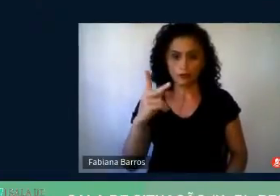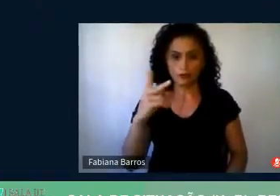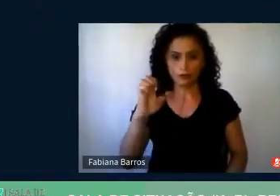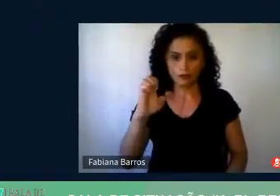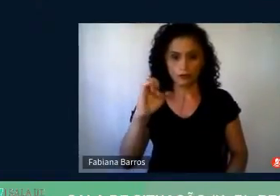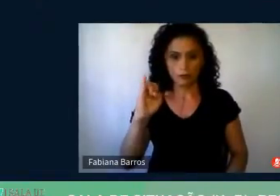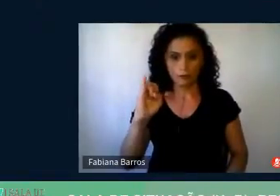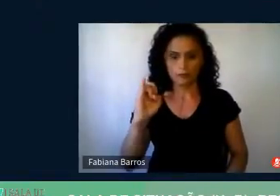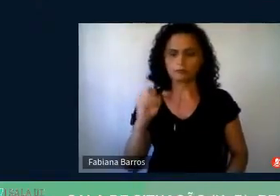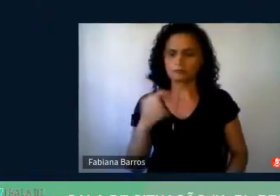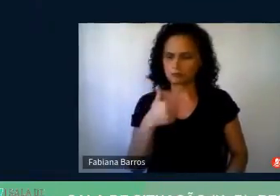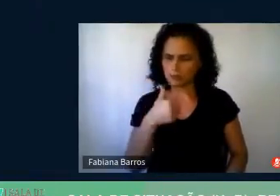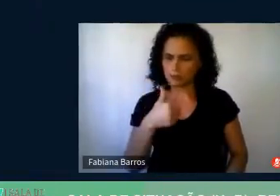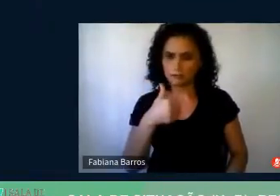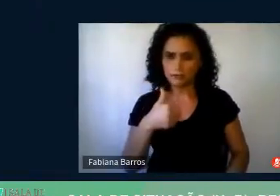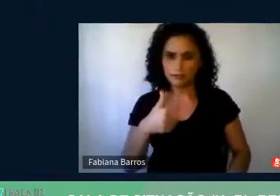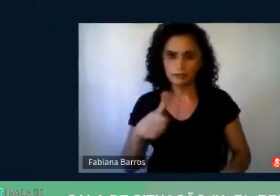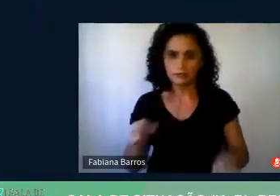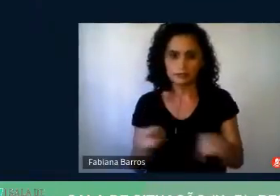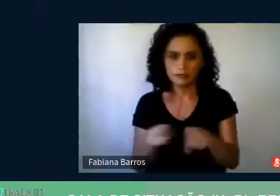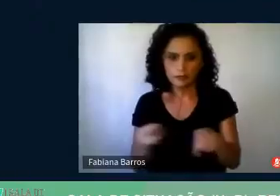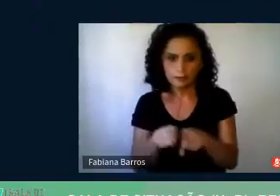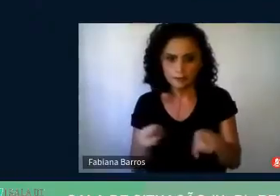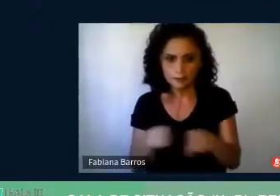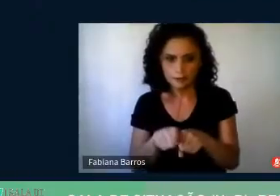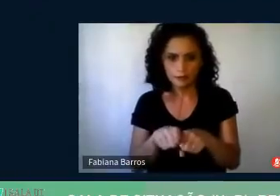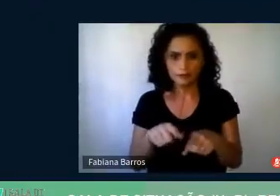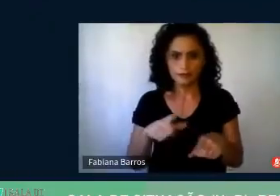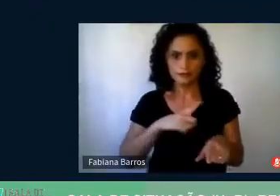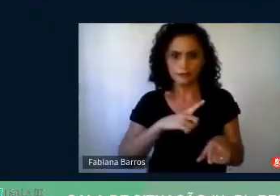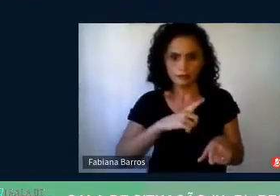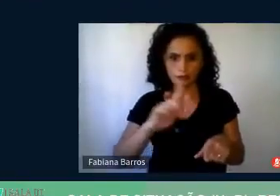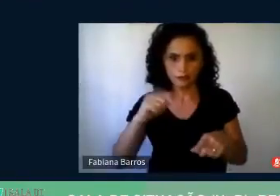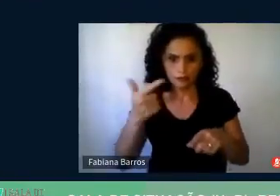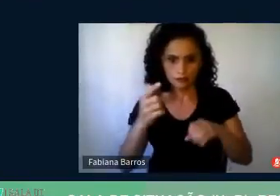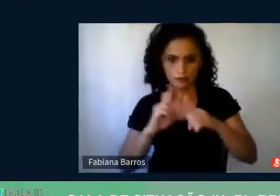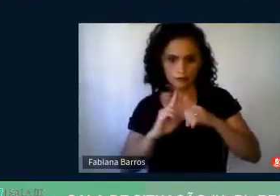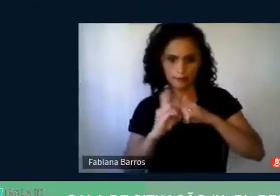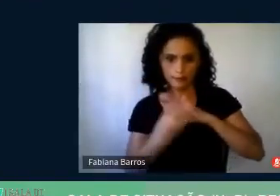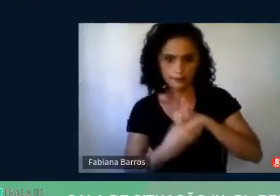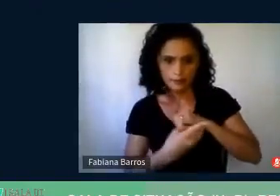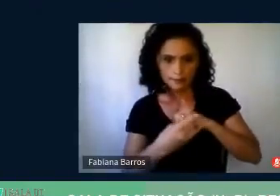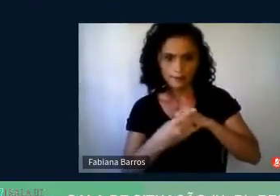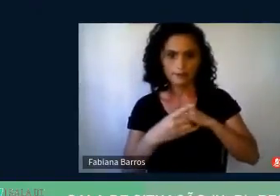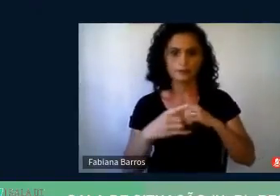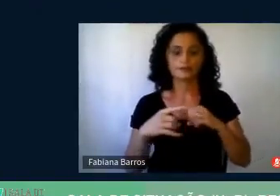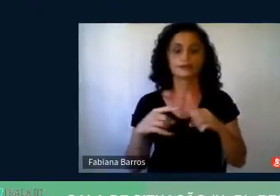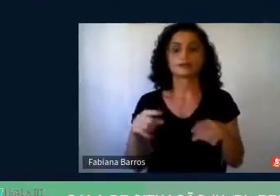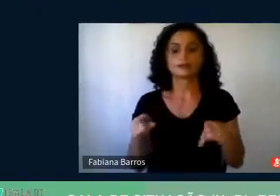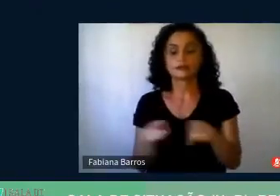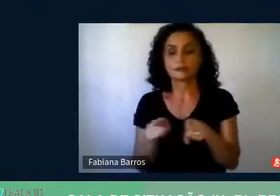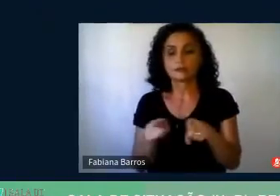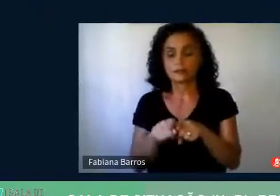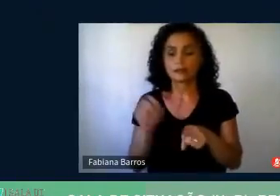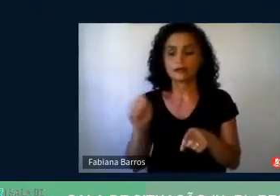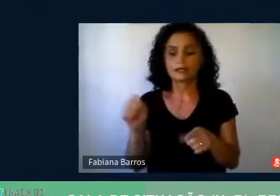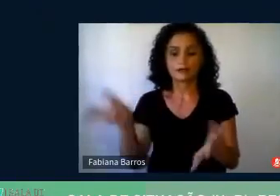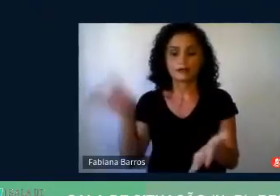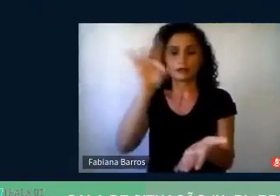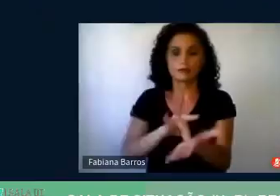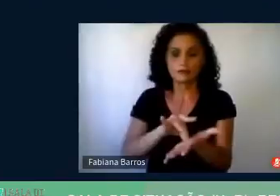que todo o planejamento feito no COIS tivesse uma velocidade de implementação dentro da universidade mais